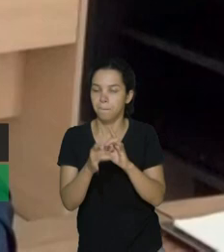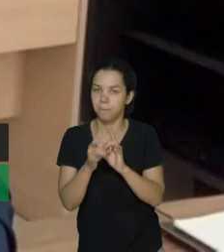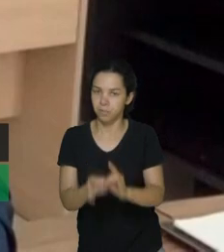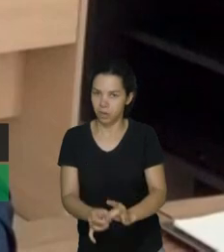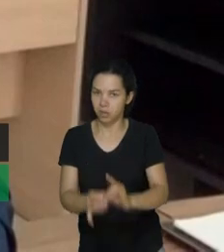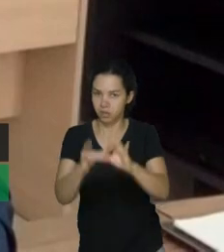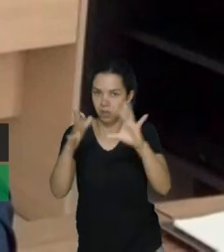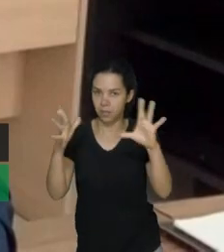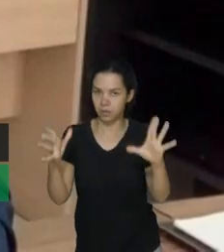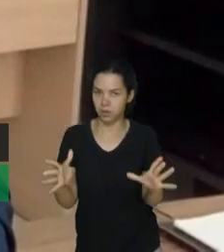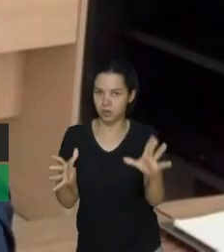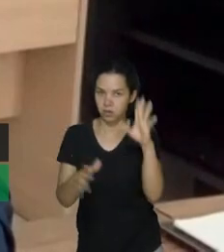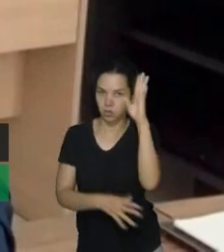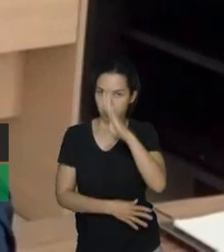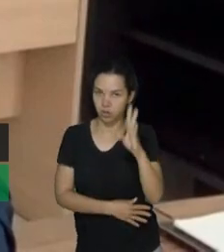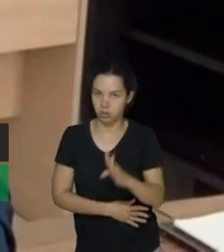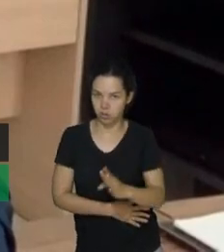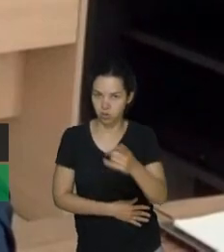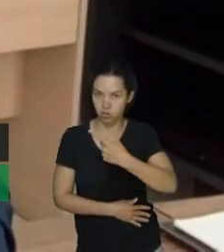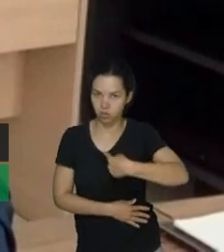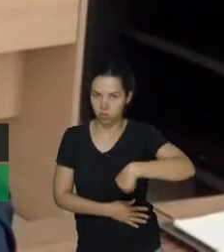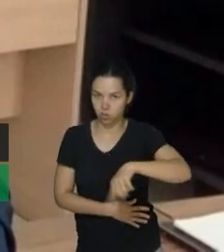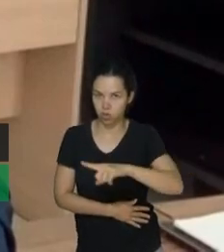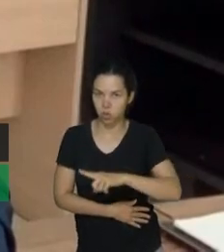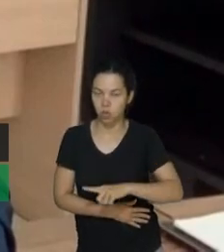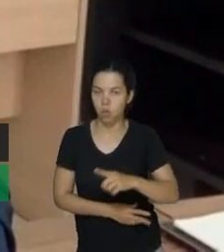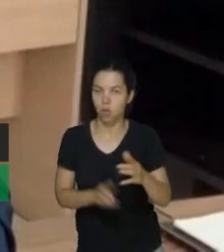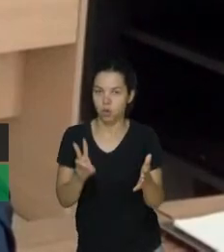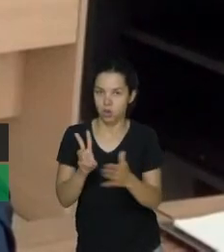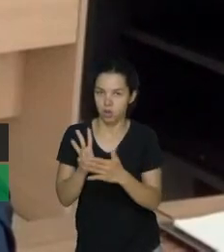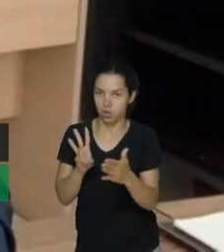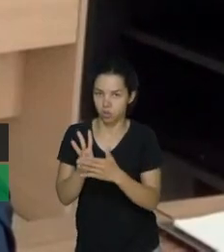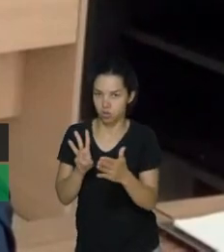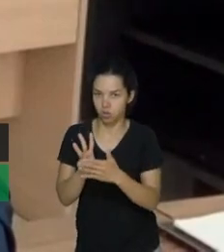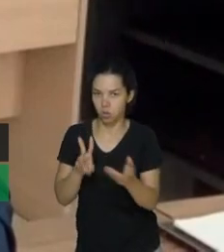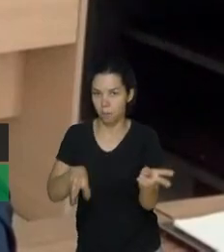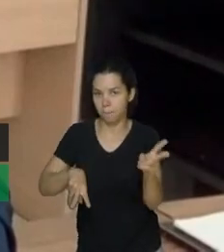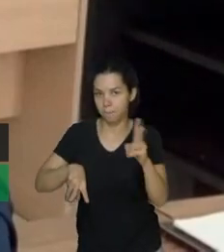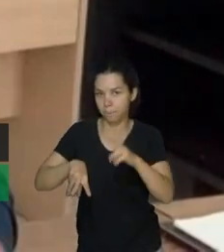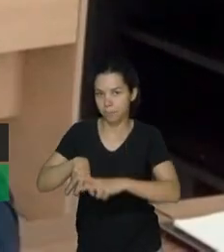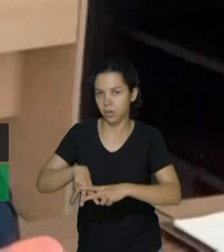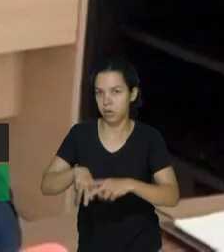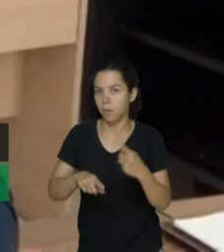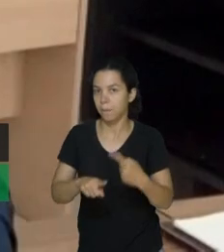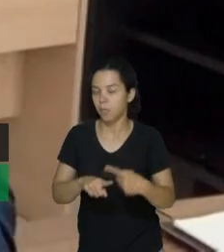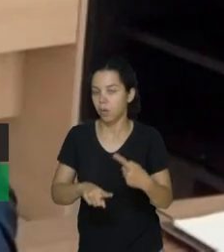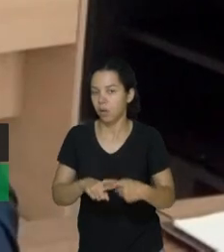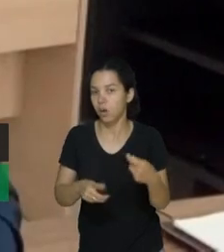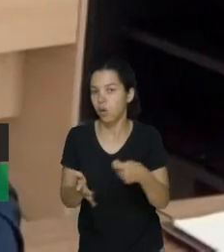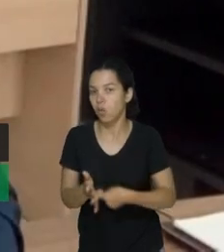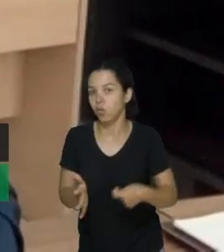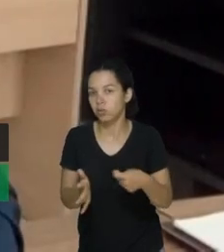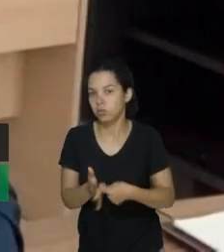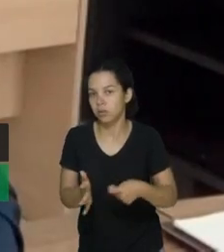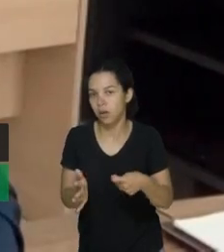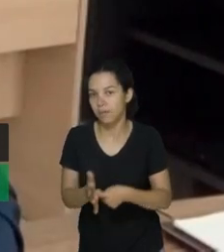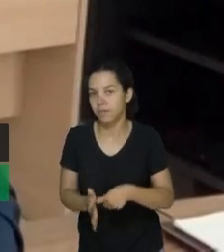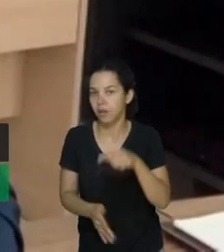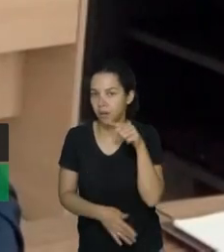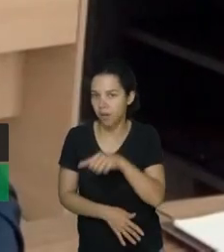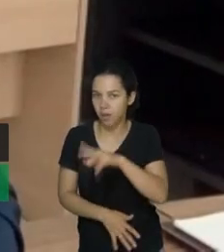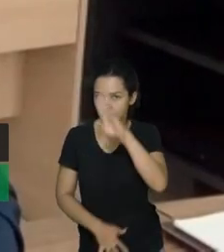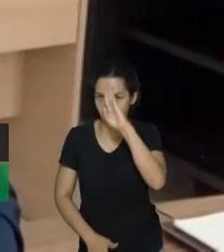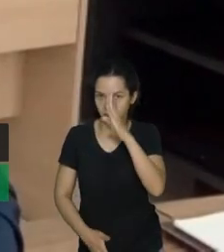Brasil, nós tivemos um índio preso porque lutava por aquilo que ele acredita e